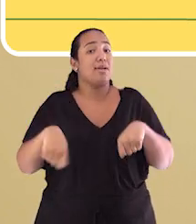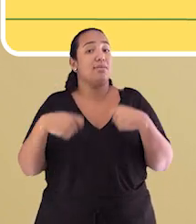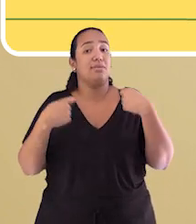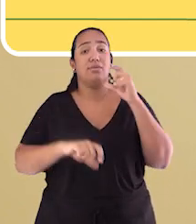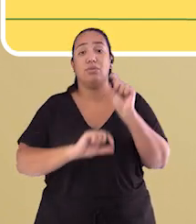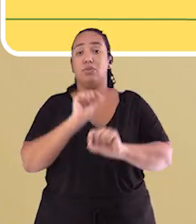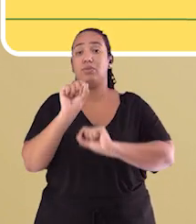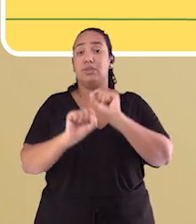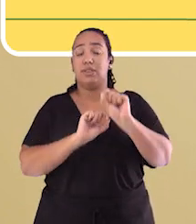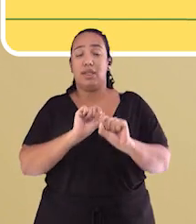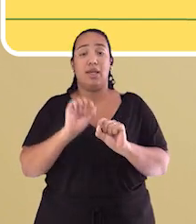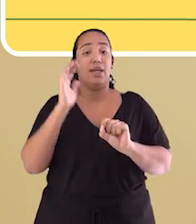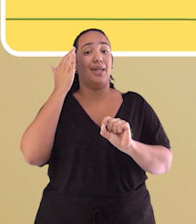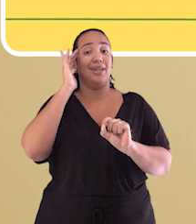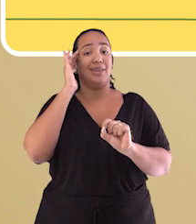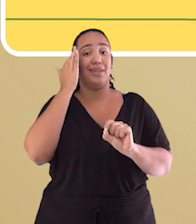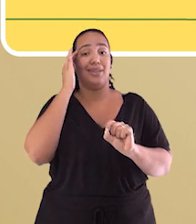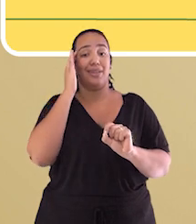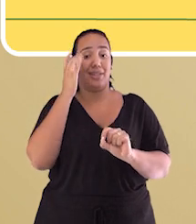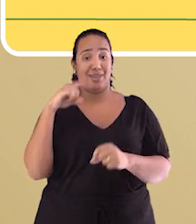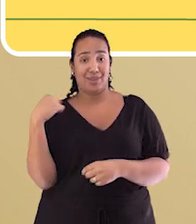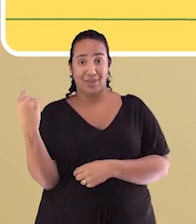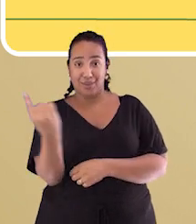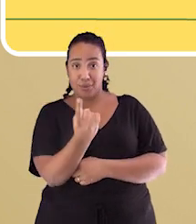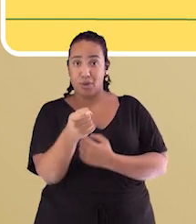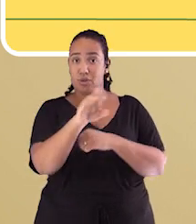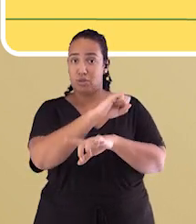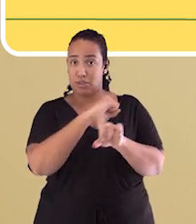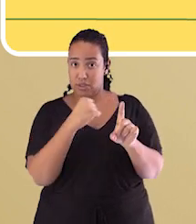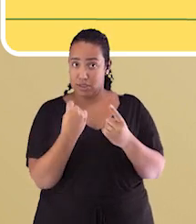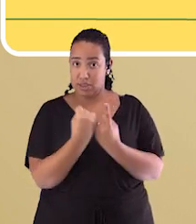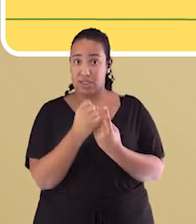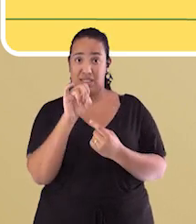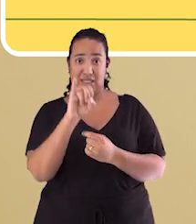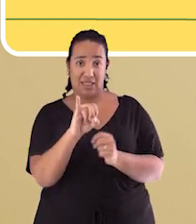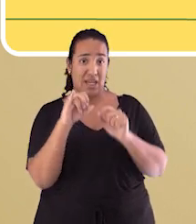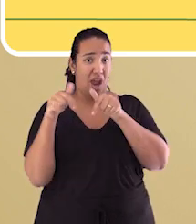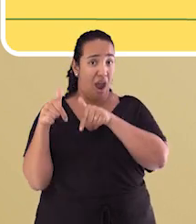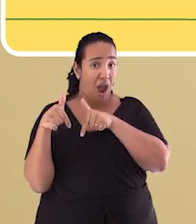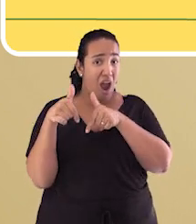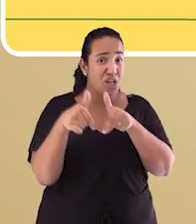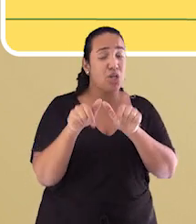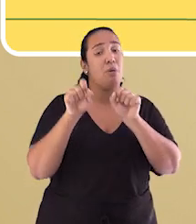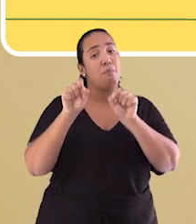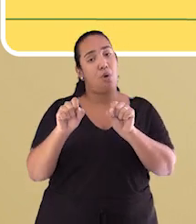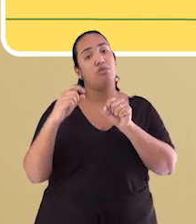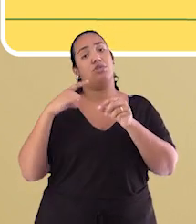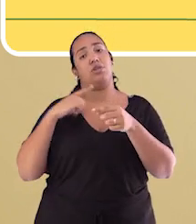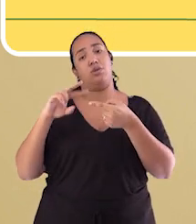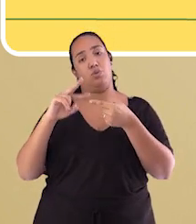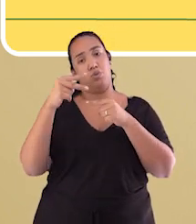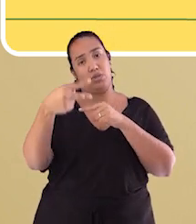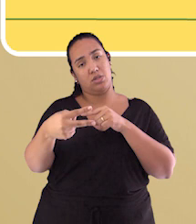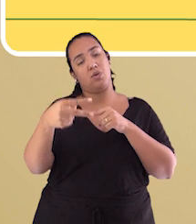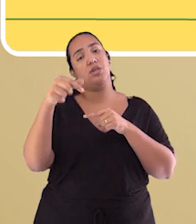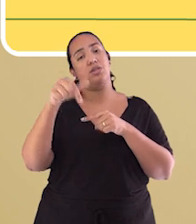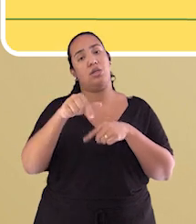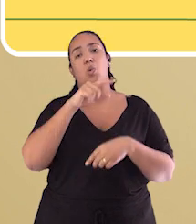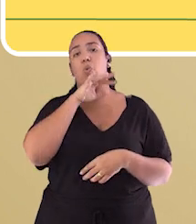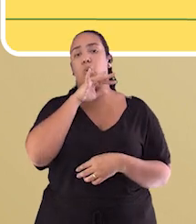compreender, como sociedade, as consequências que certos atos no nosso cotidiano podem causar ao meio